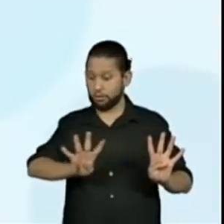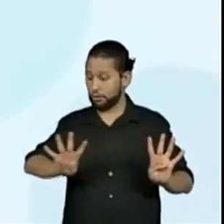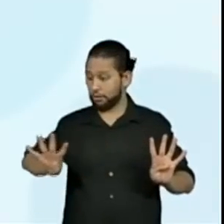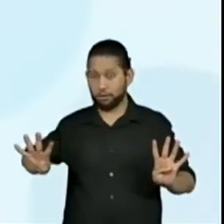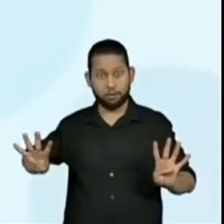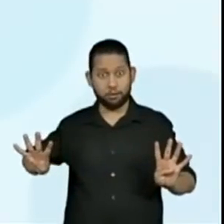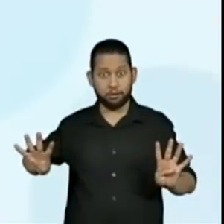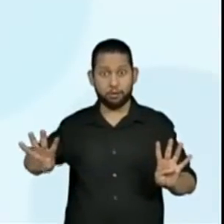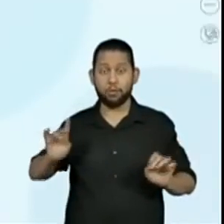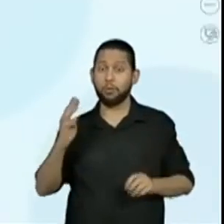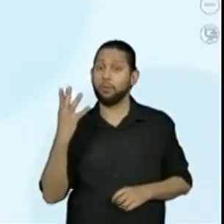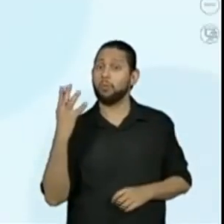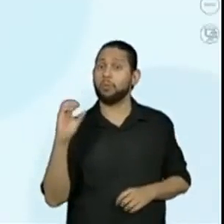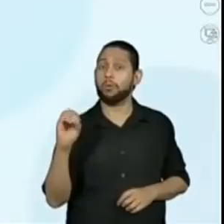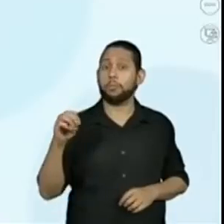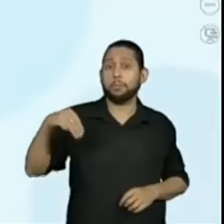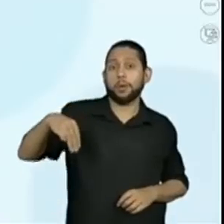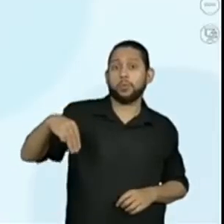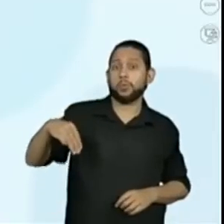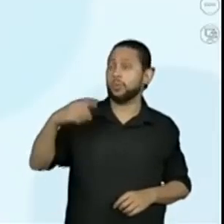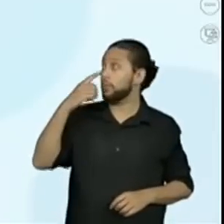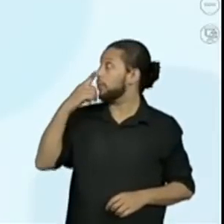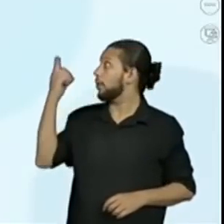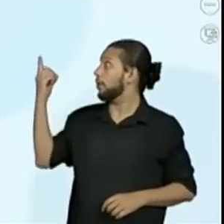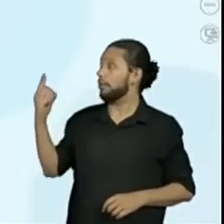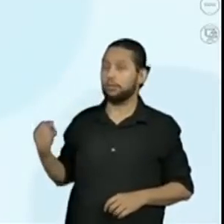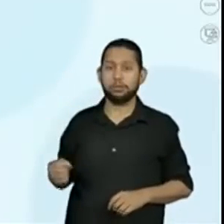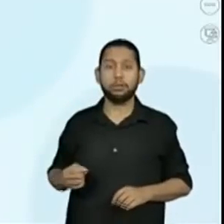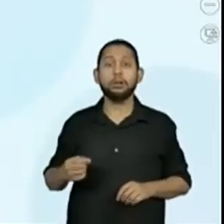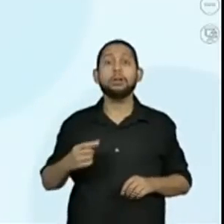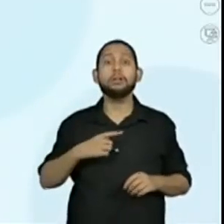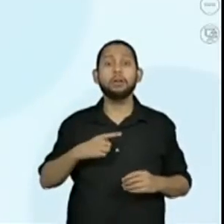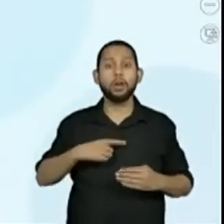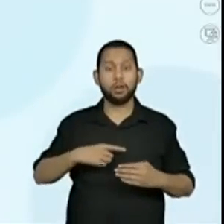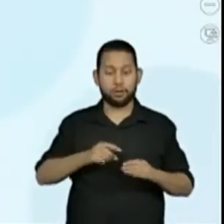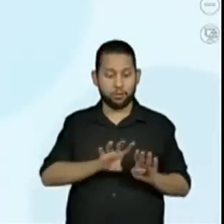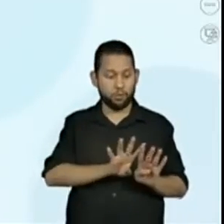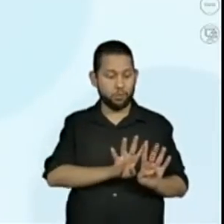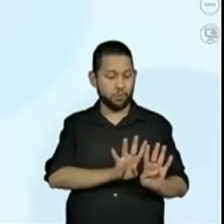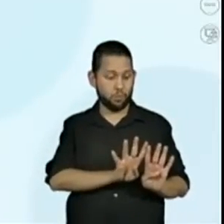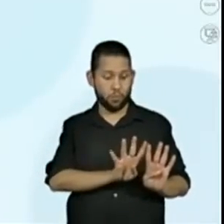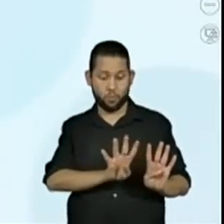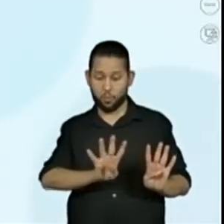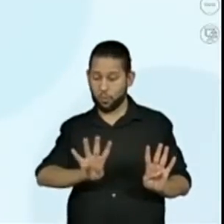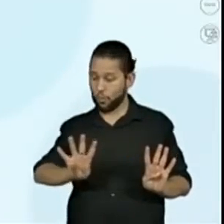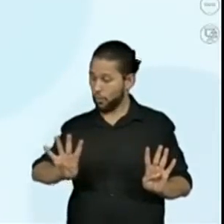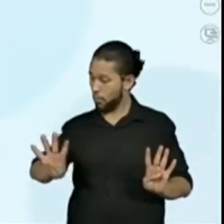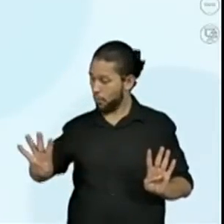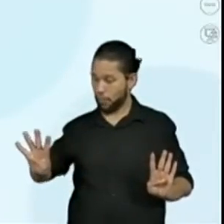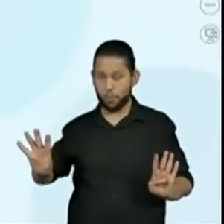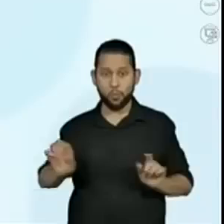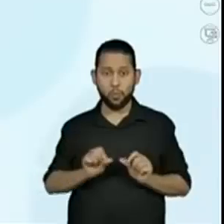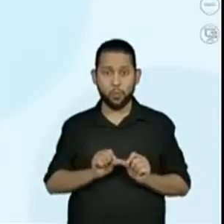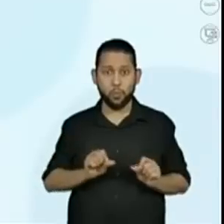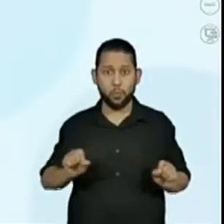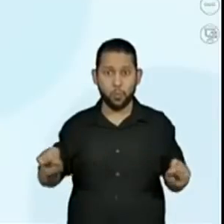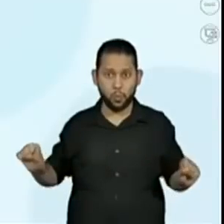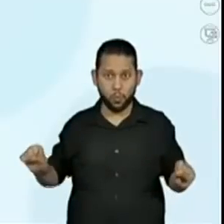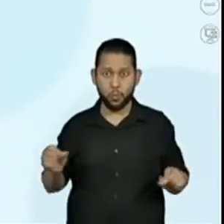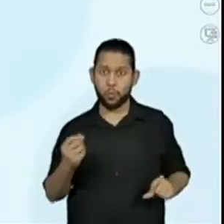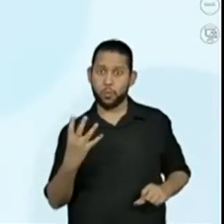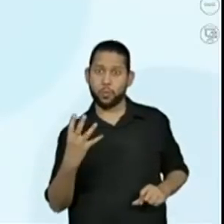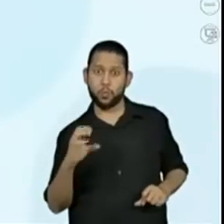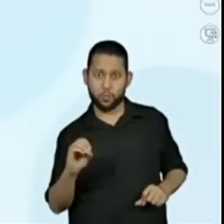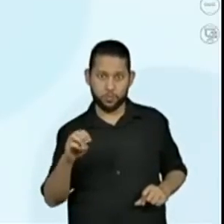tela 40 m de tela ajude Seu José desenhando na malha quadriculada